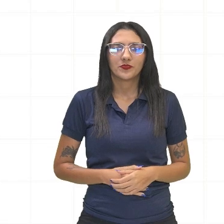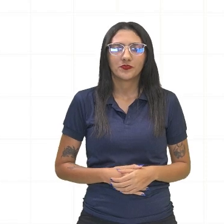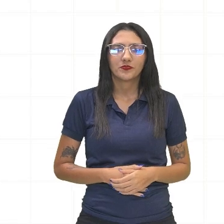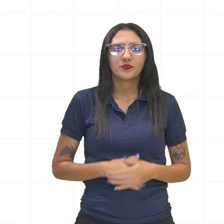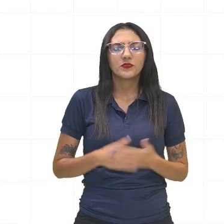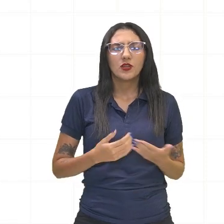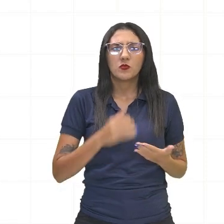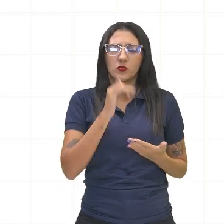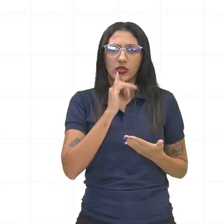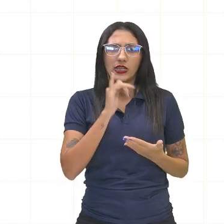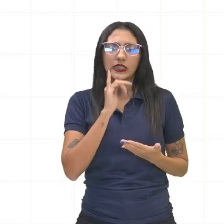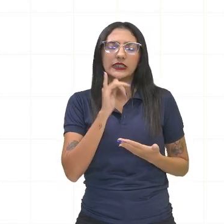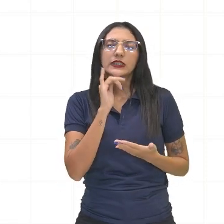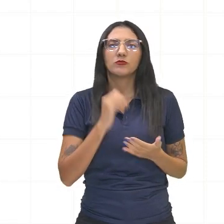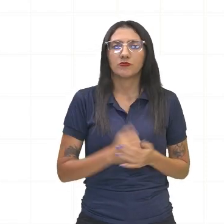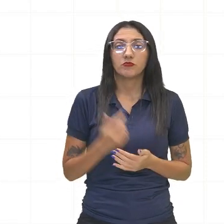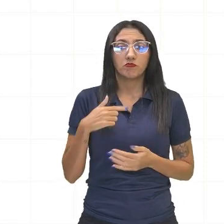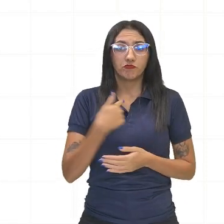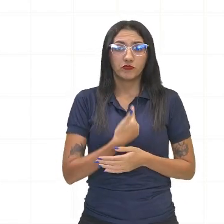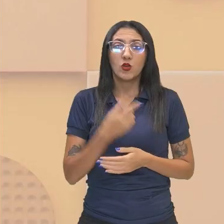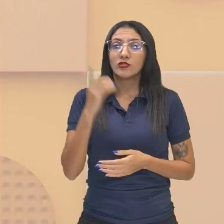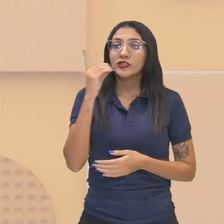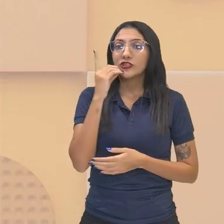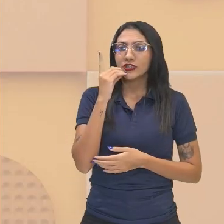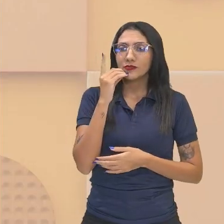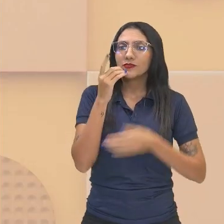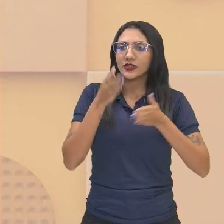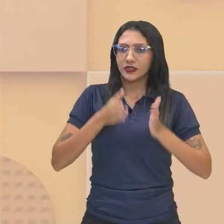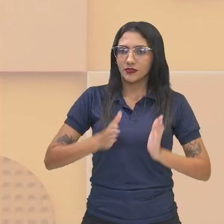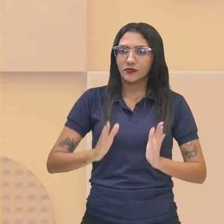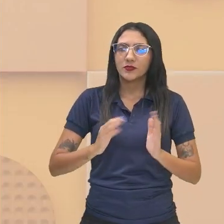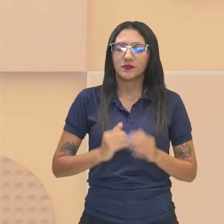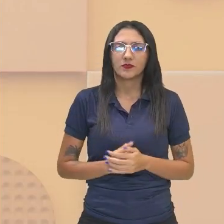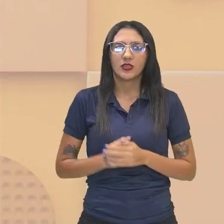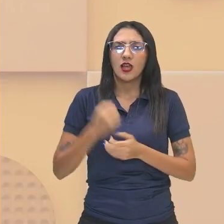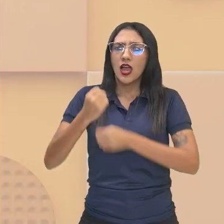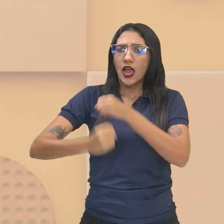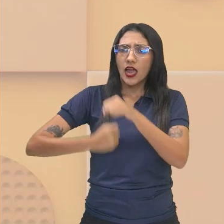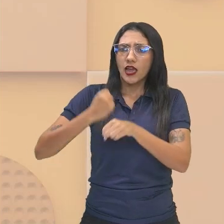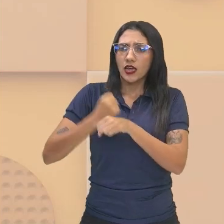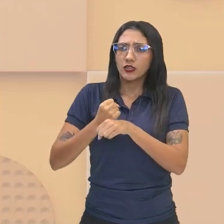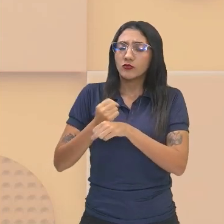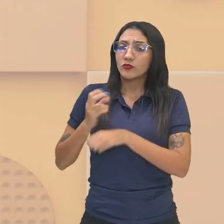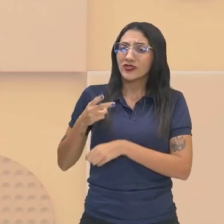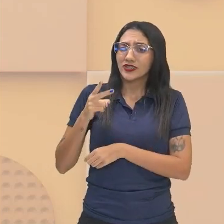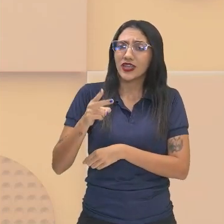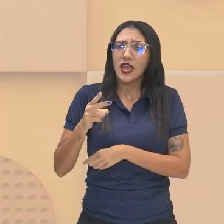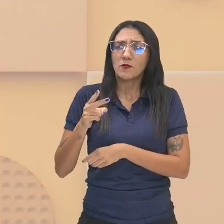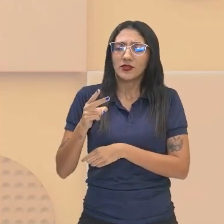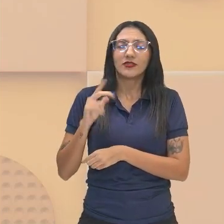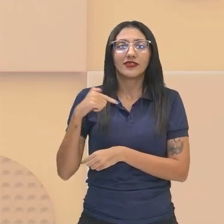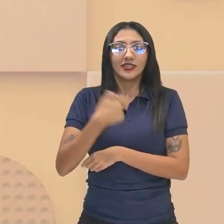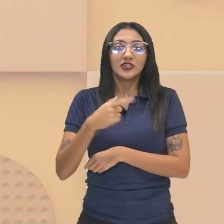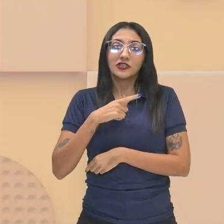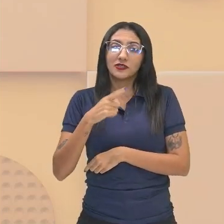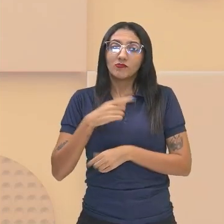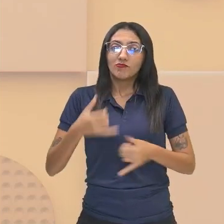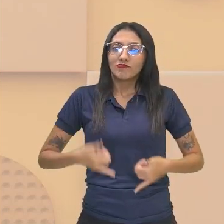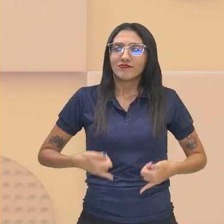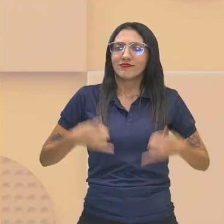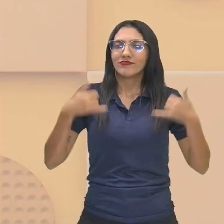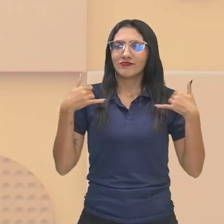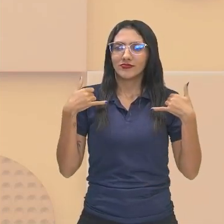pegar então a nossa data de aniversário. Todos os anos fazemos aniversário. Então, isso é o quê? É o nosso